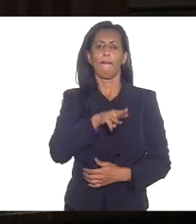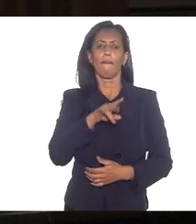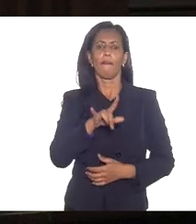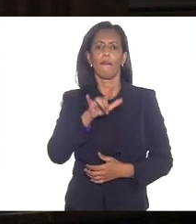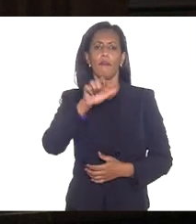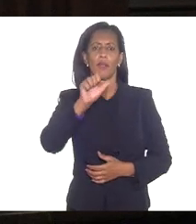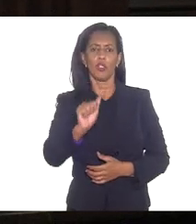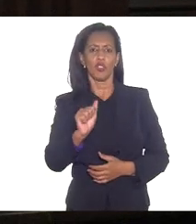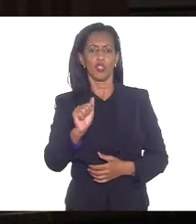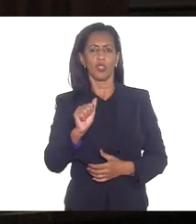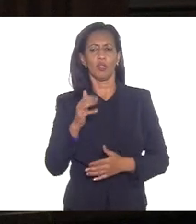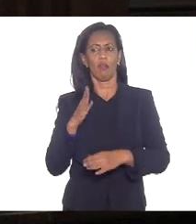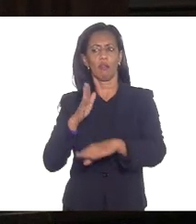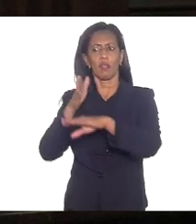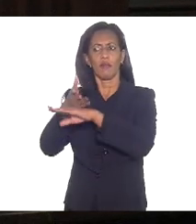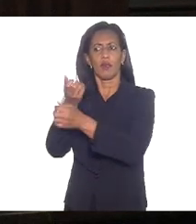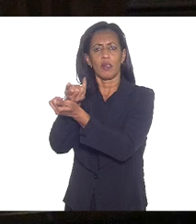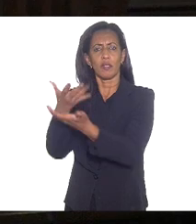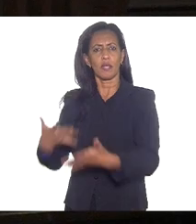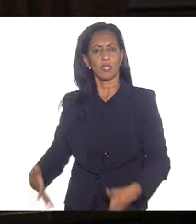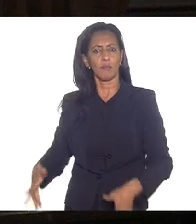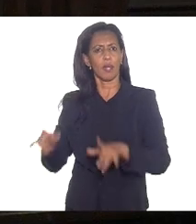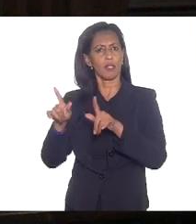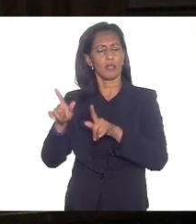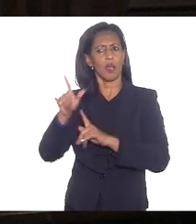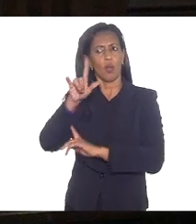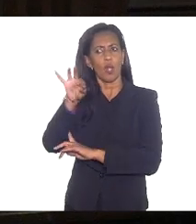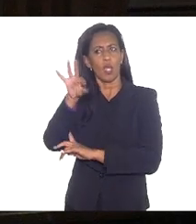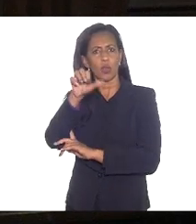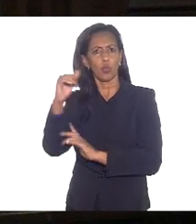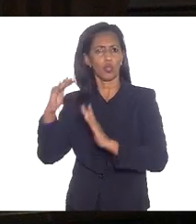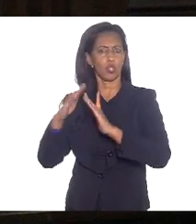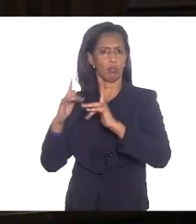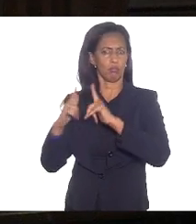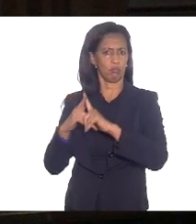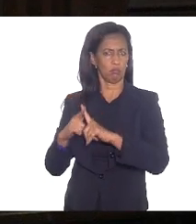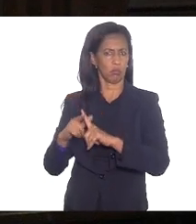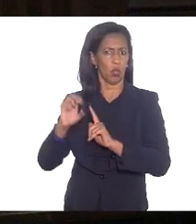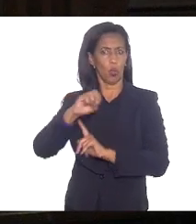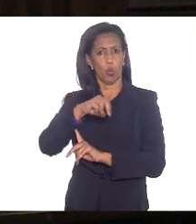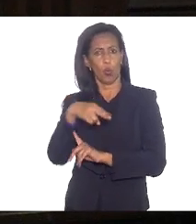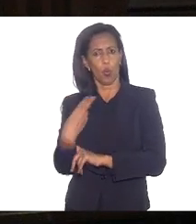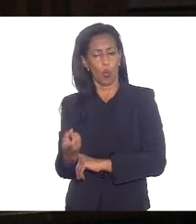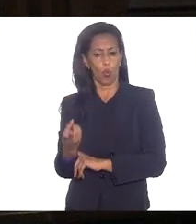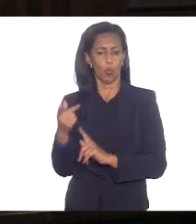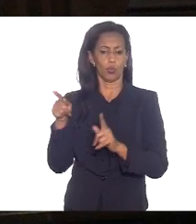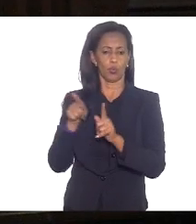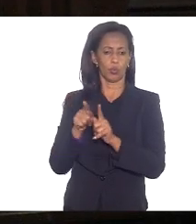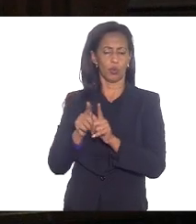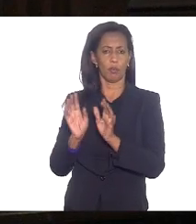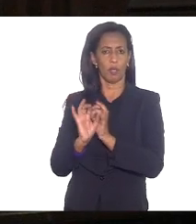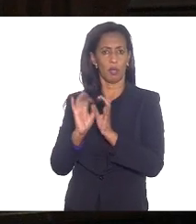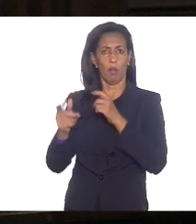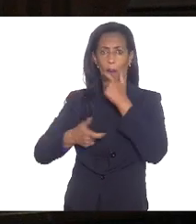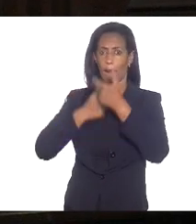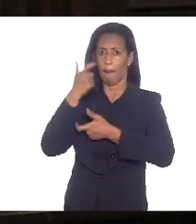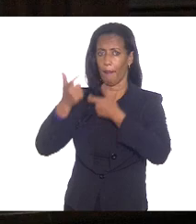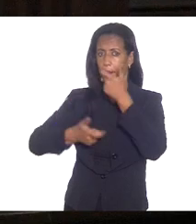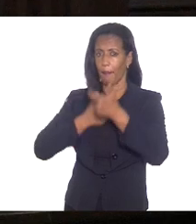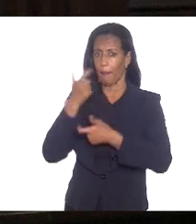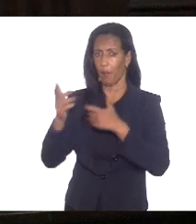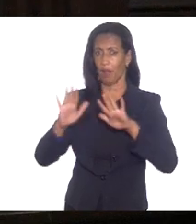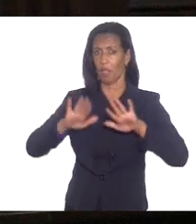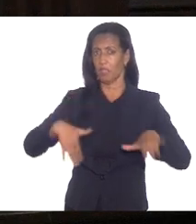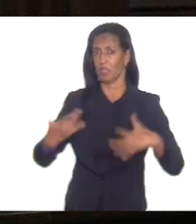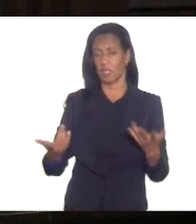que interfira nas celebrações litúrgicas ou que importe em cerceamento à liberdade de palavra, seja